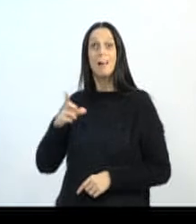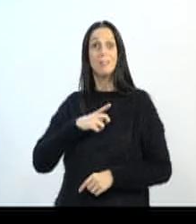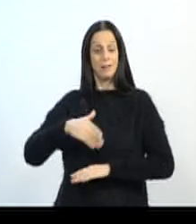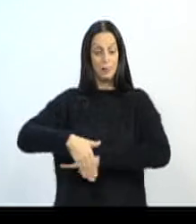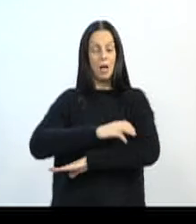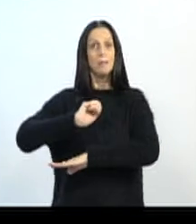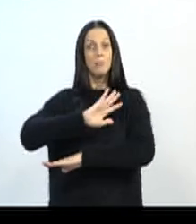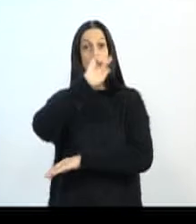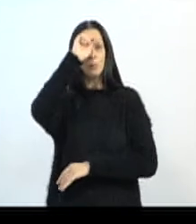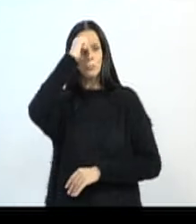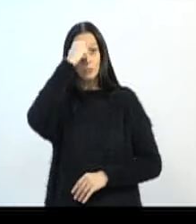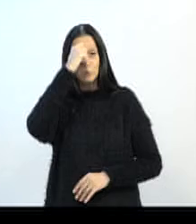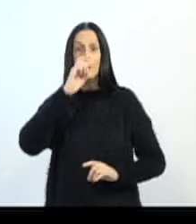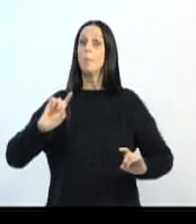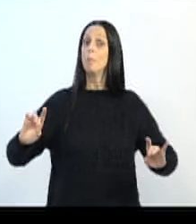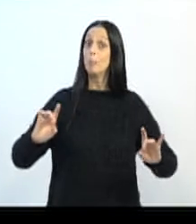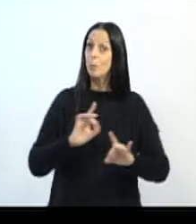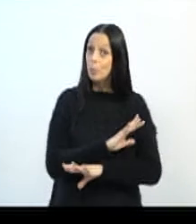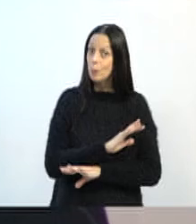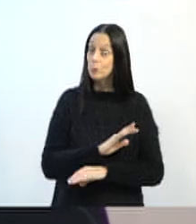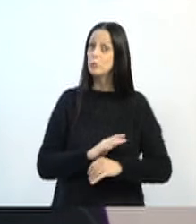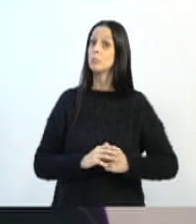Krieger, vindo